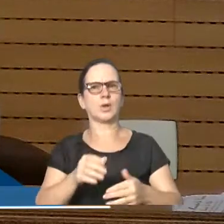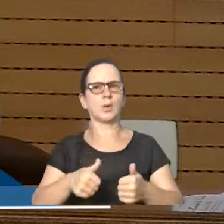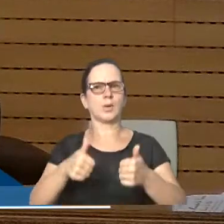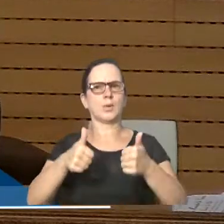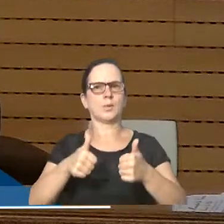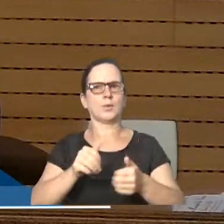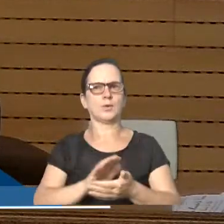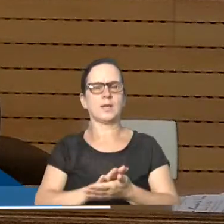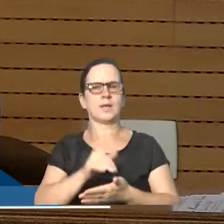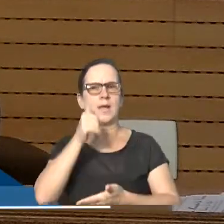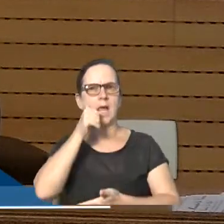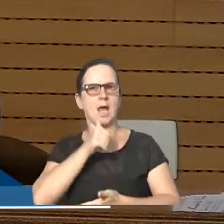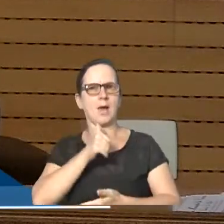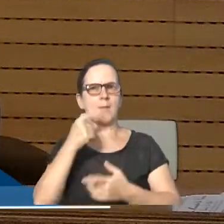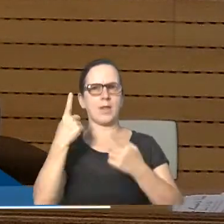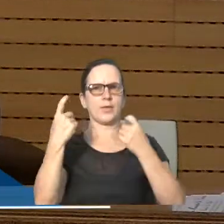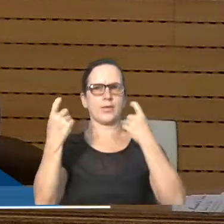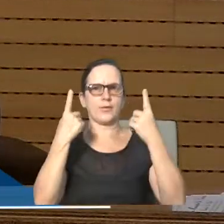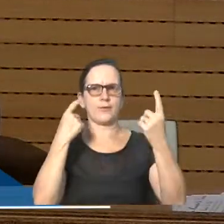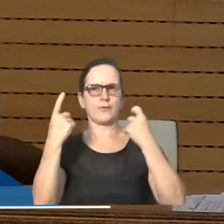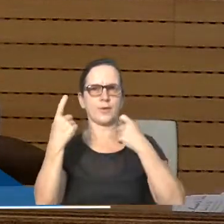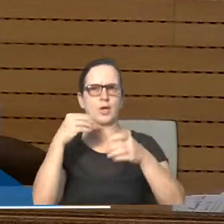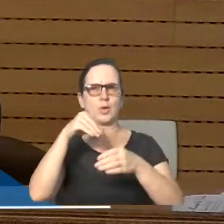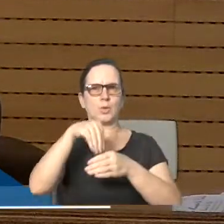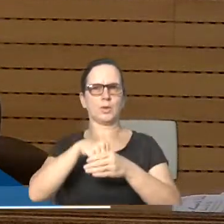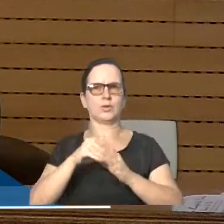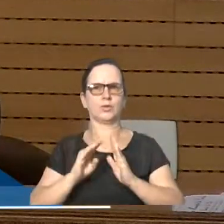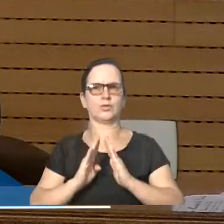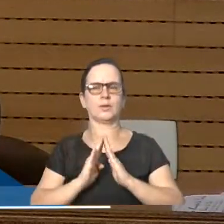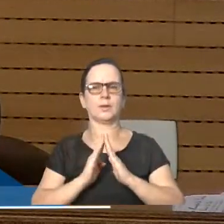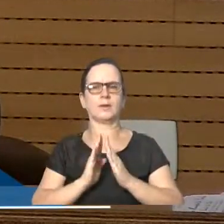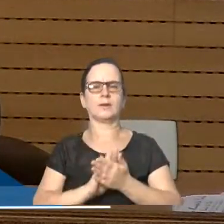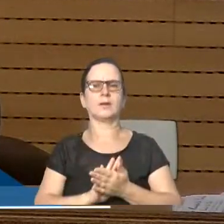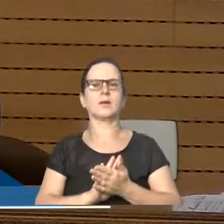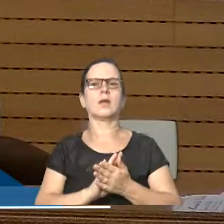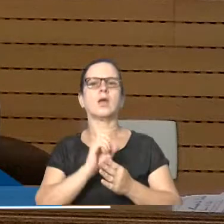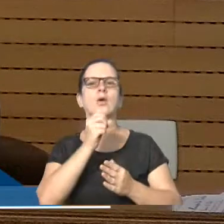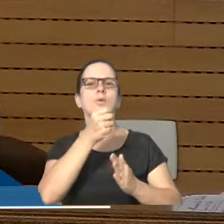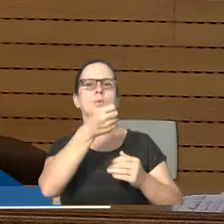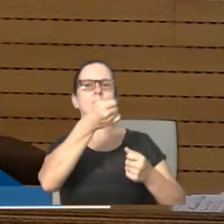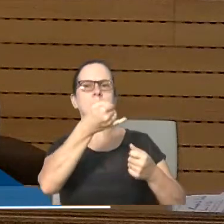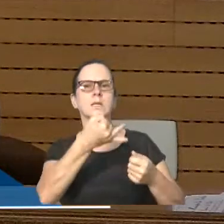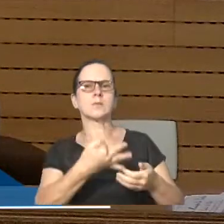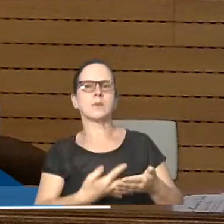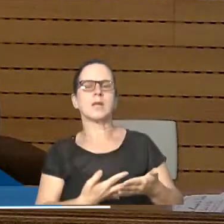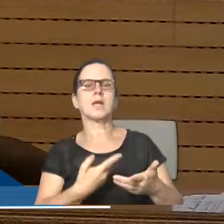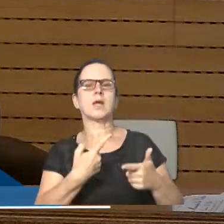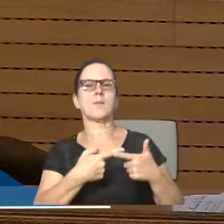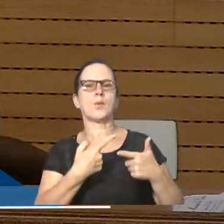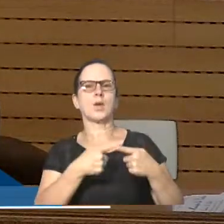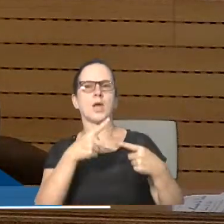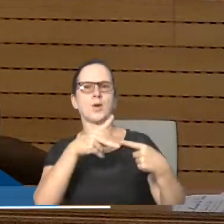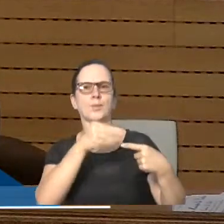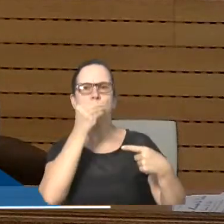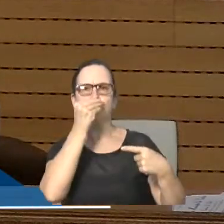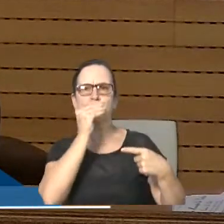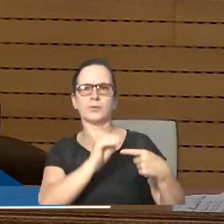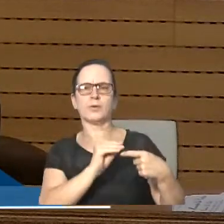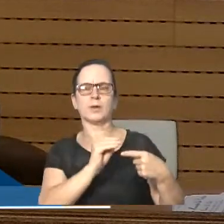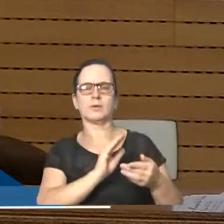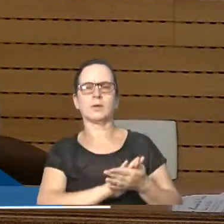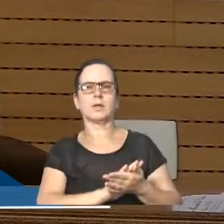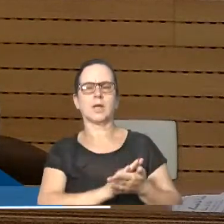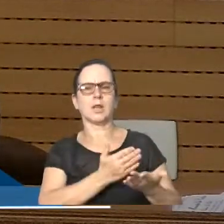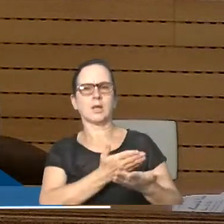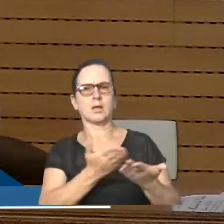prioritário à mulher vítima de violência doméstica. Portanto, a justificativa e os motivos para o veto parcial foram apresentados